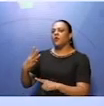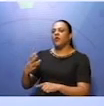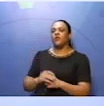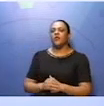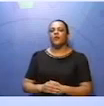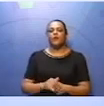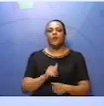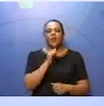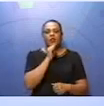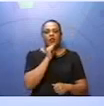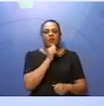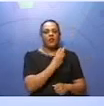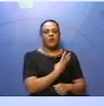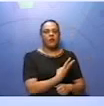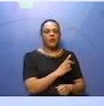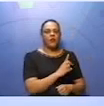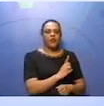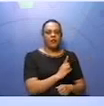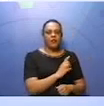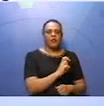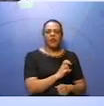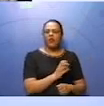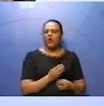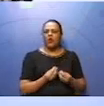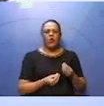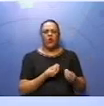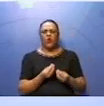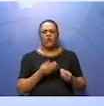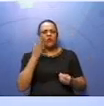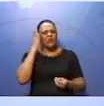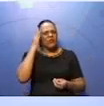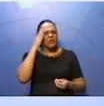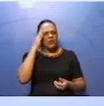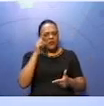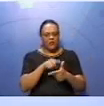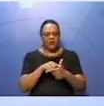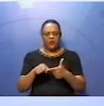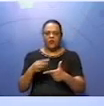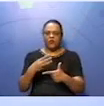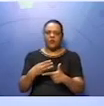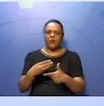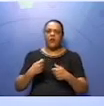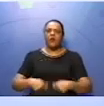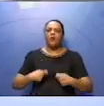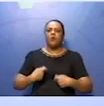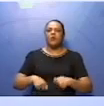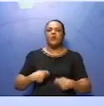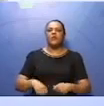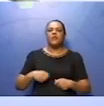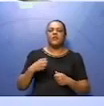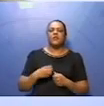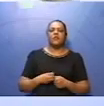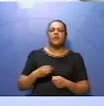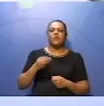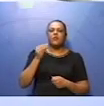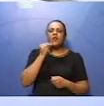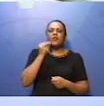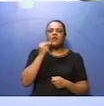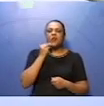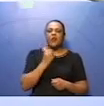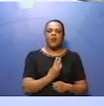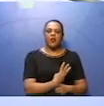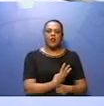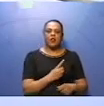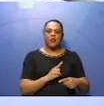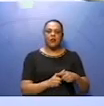315. Como que eu sei que ele é divisível por 3? Eu vou testar. Eu vou fazer o 3 mais o 1 mais o 5. Igual que está aqui,